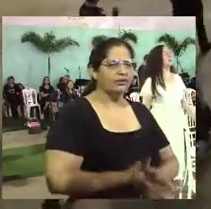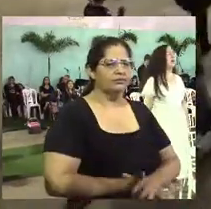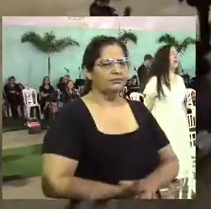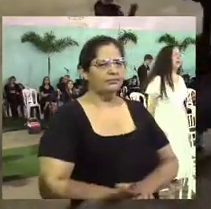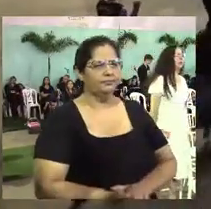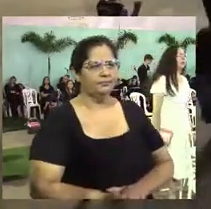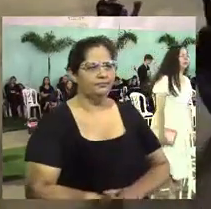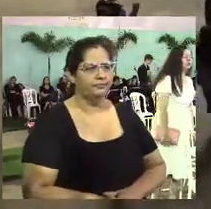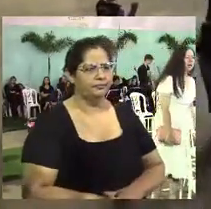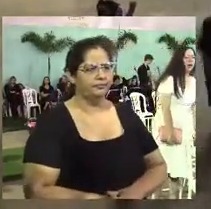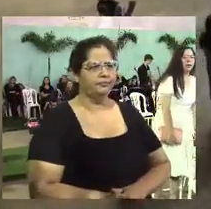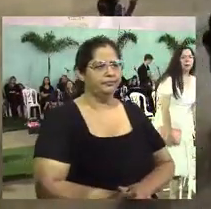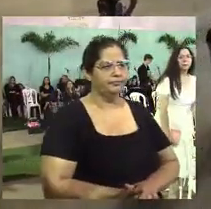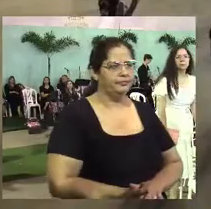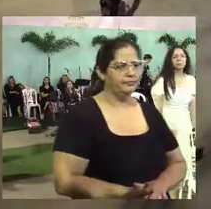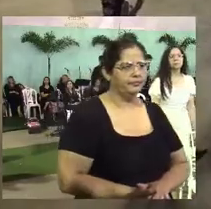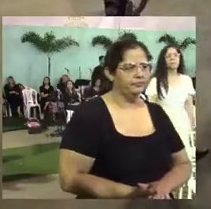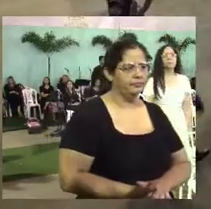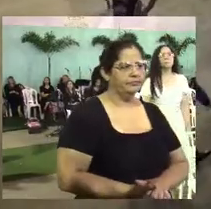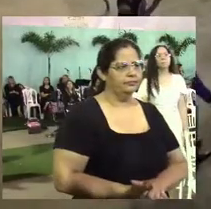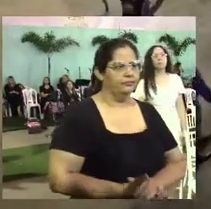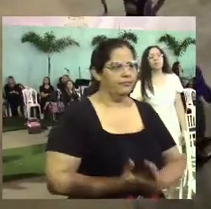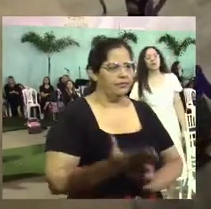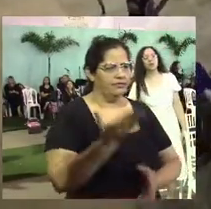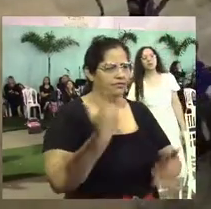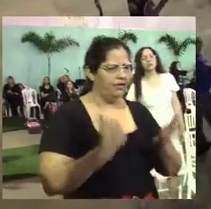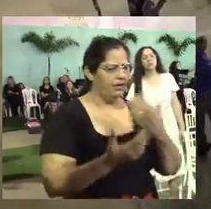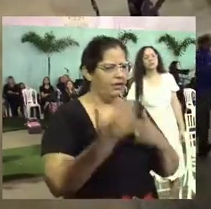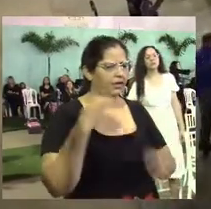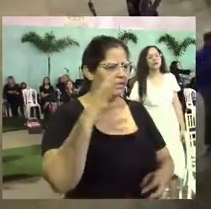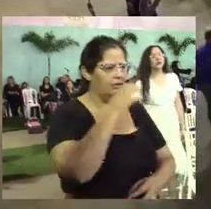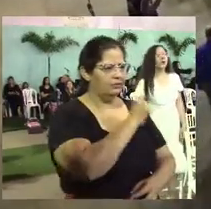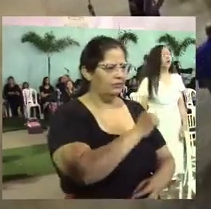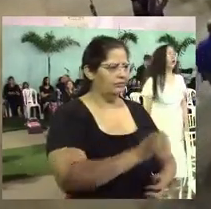do últimos bancos sai lá do fundo e corra venha